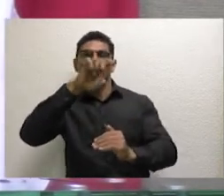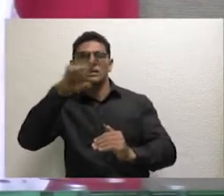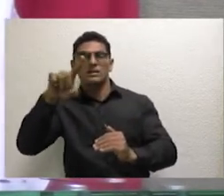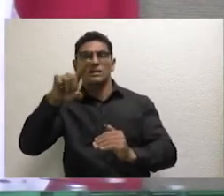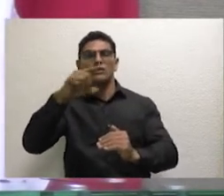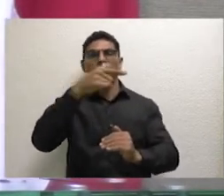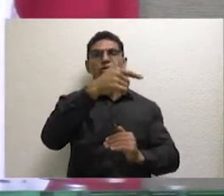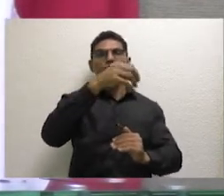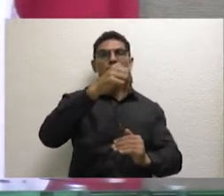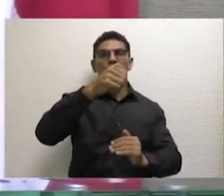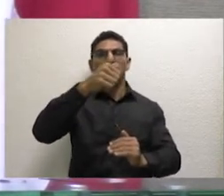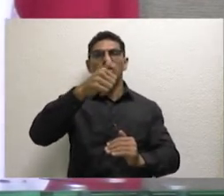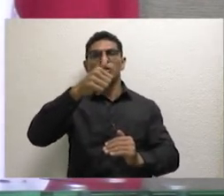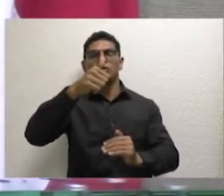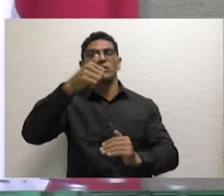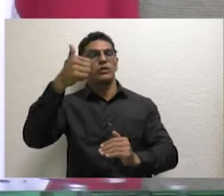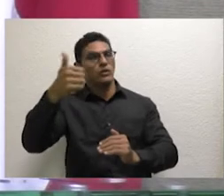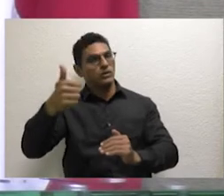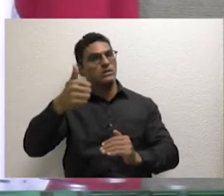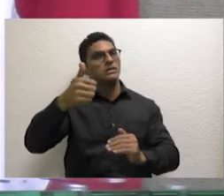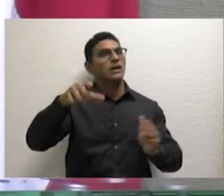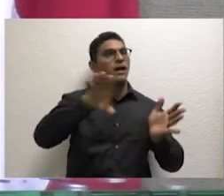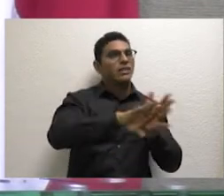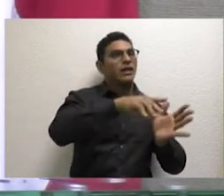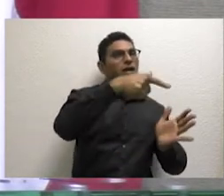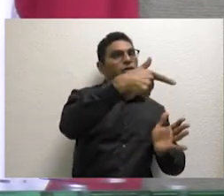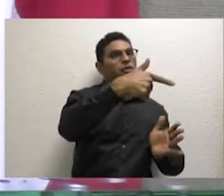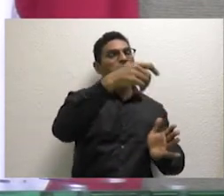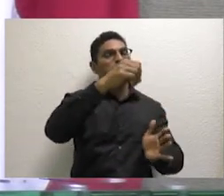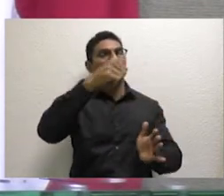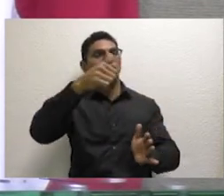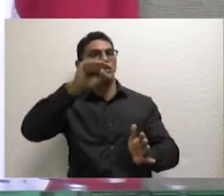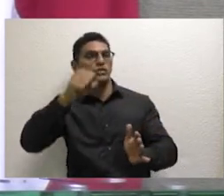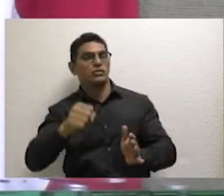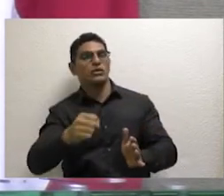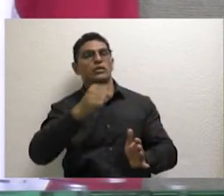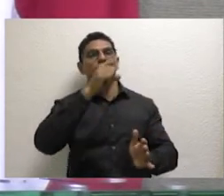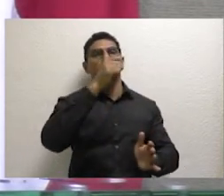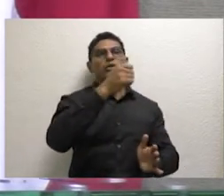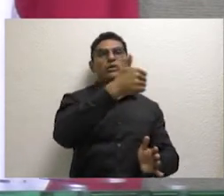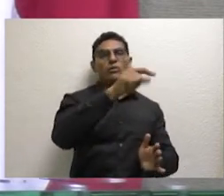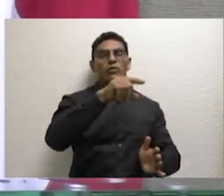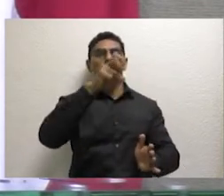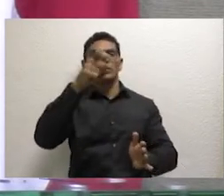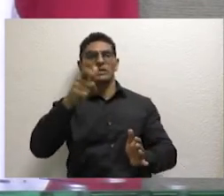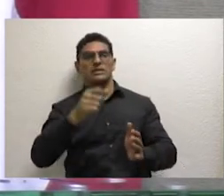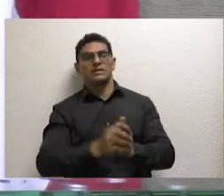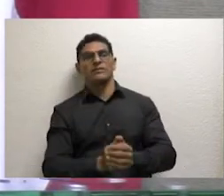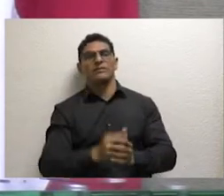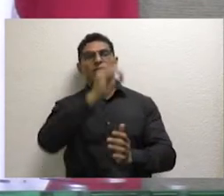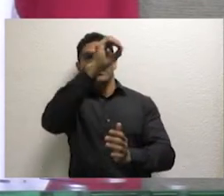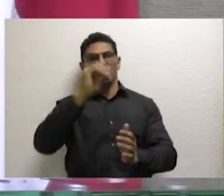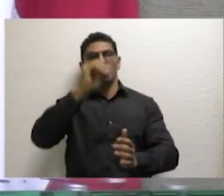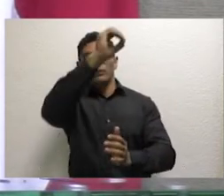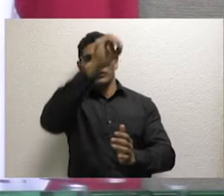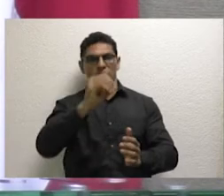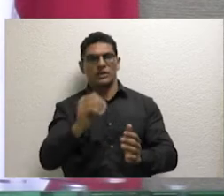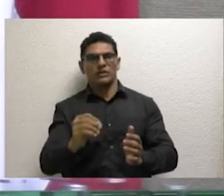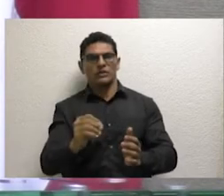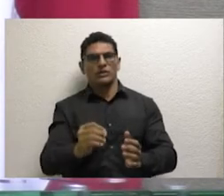2018 até aqui e 1.5 que inteira os 15% portanto é uma reivindicação